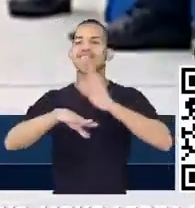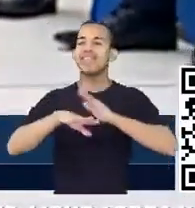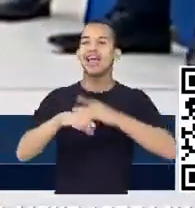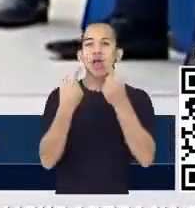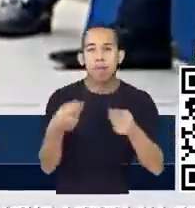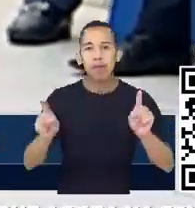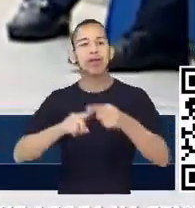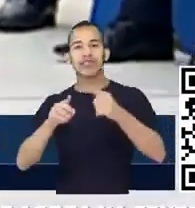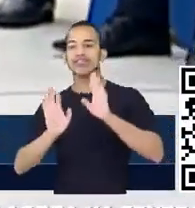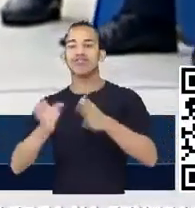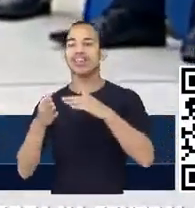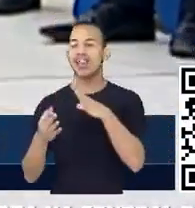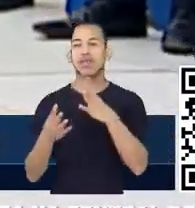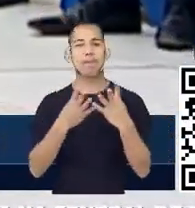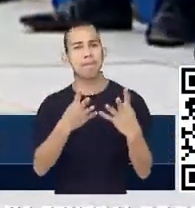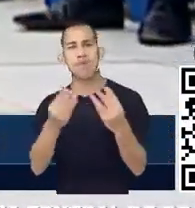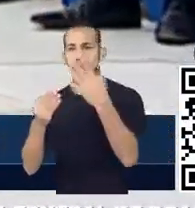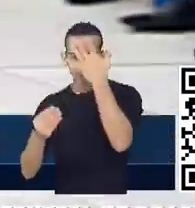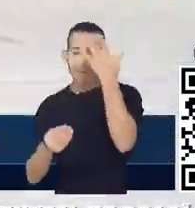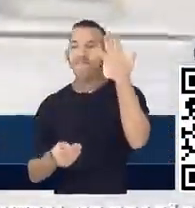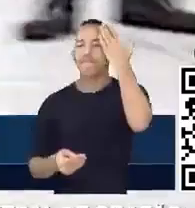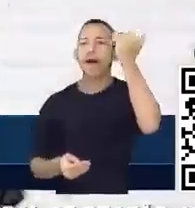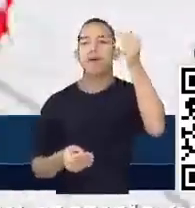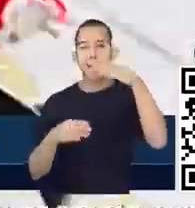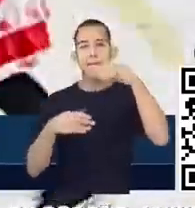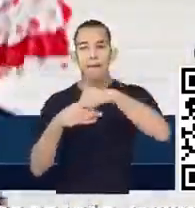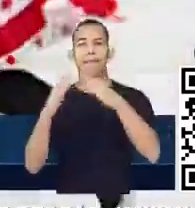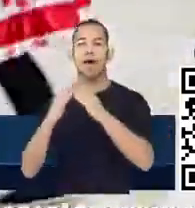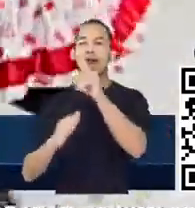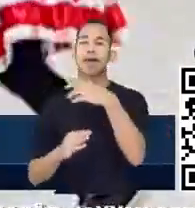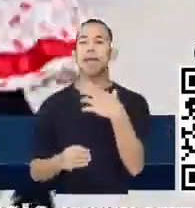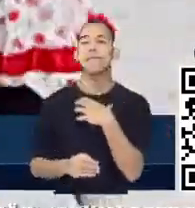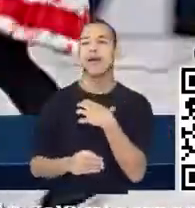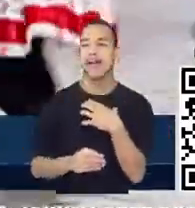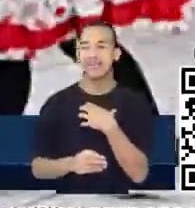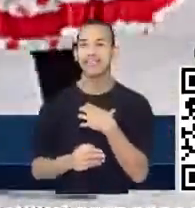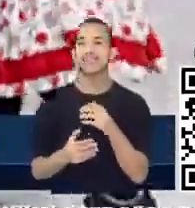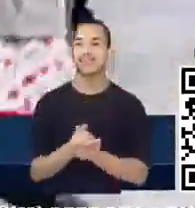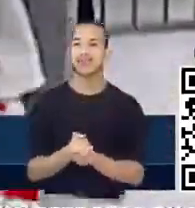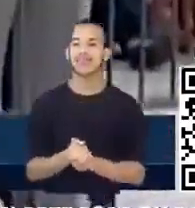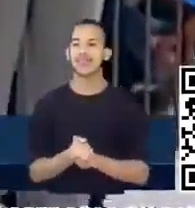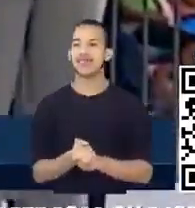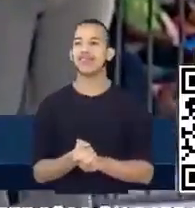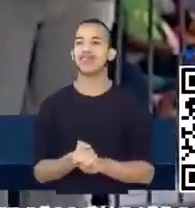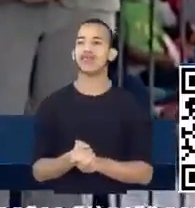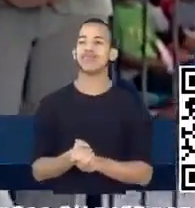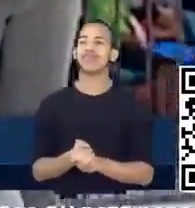né? Tem muita artista na Bahia, né? Diz que baiano... Ah, fala, baiano nasce estreia, não é isso que eles